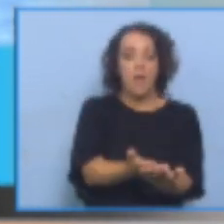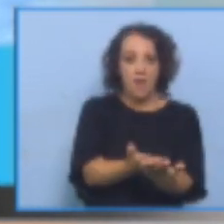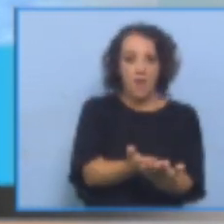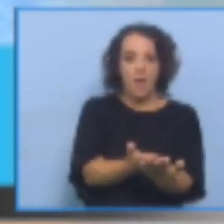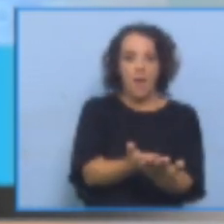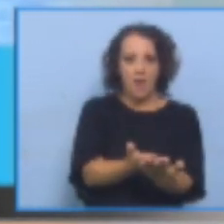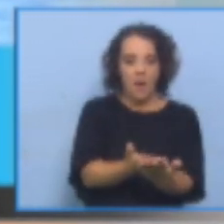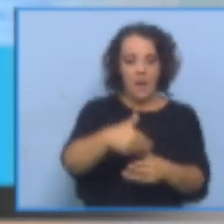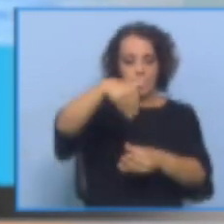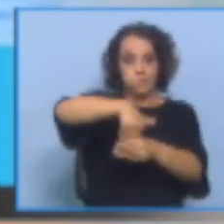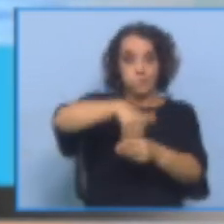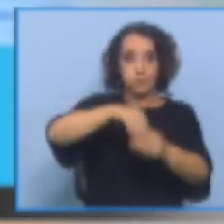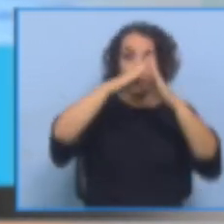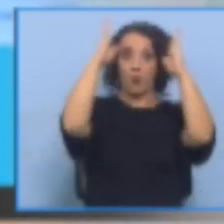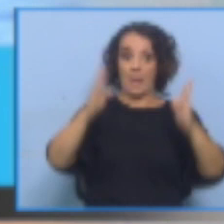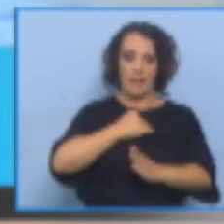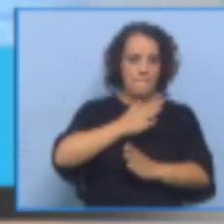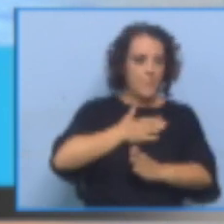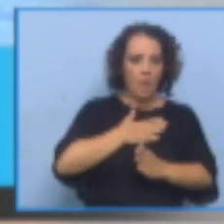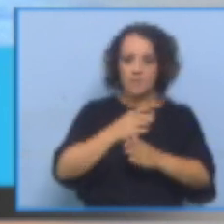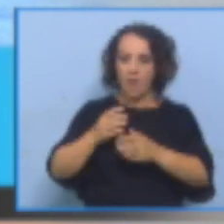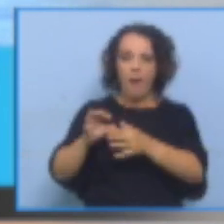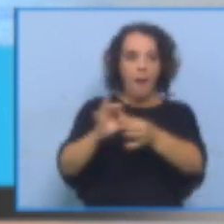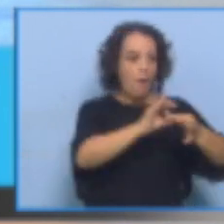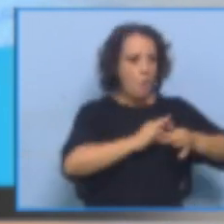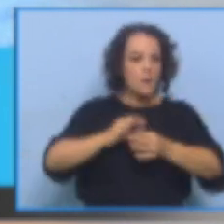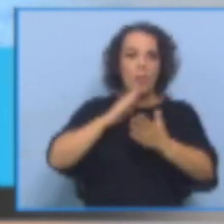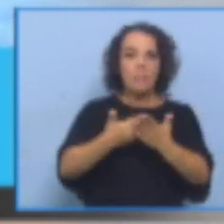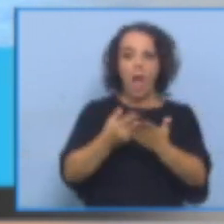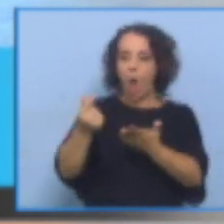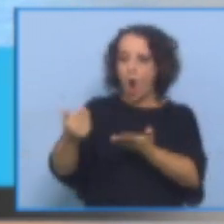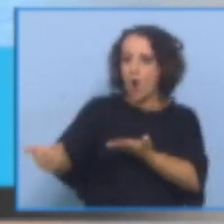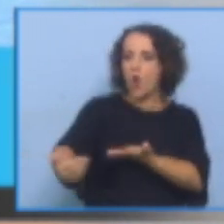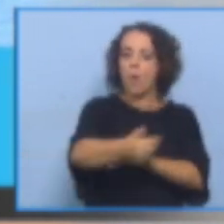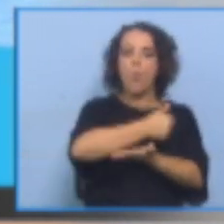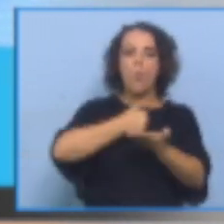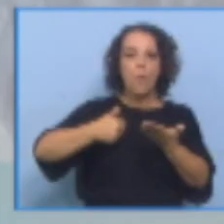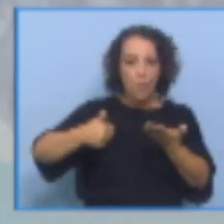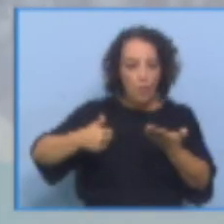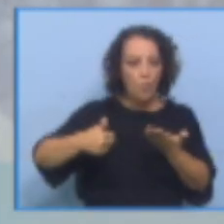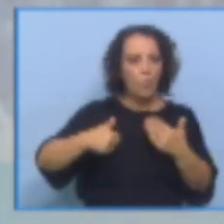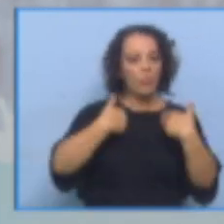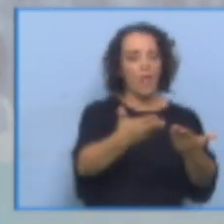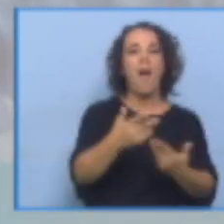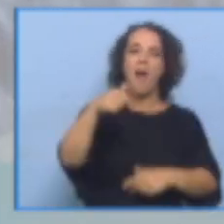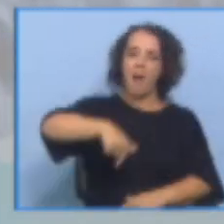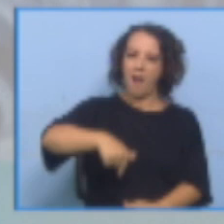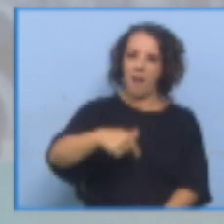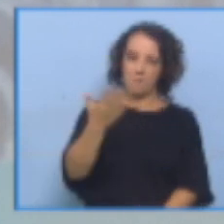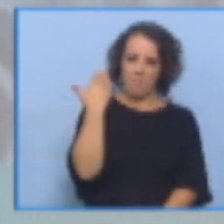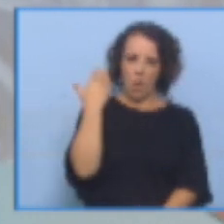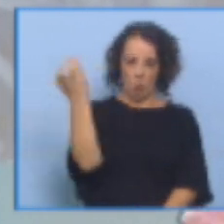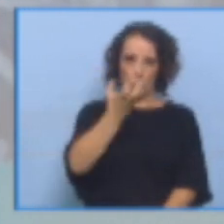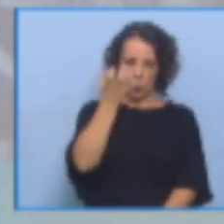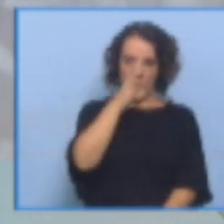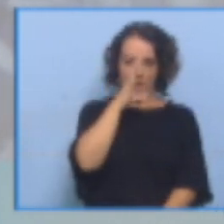própria coesão dentro da empresa. Os próprios lucros da empresa acabam por ir... Mas, falta então essa cultura aos nossos gestores? Não, e